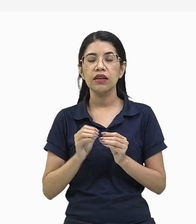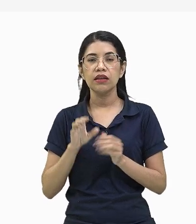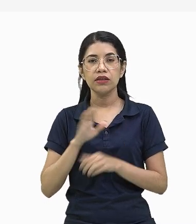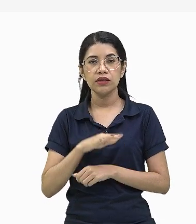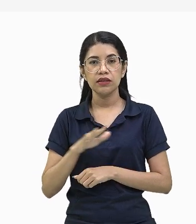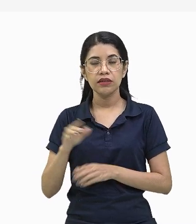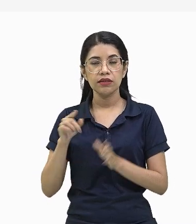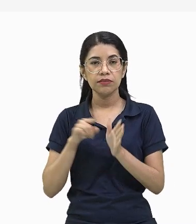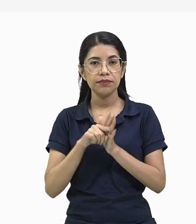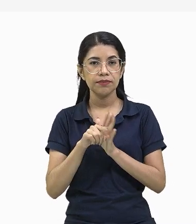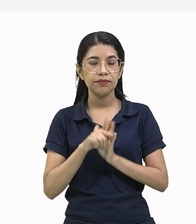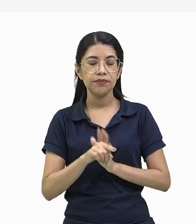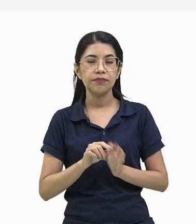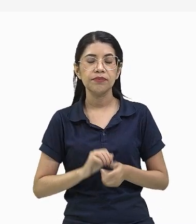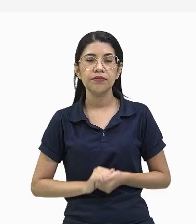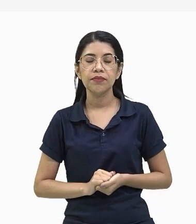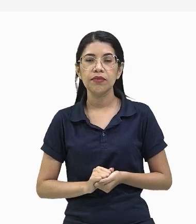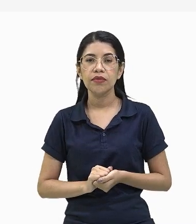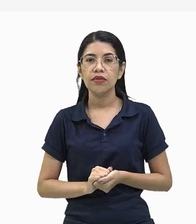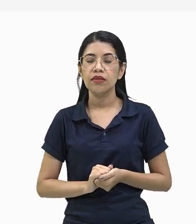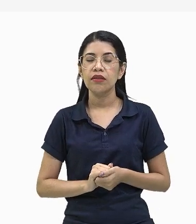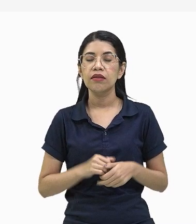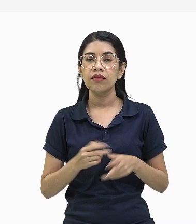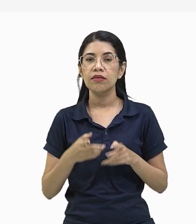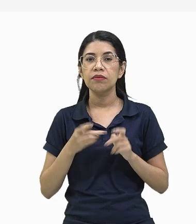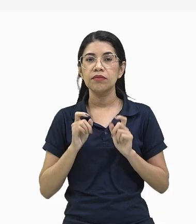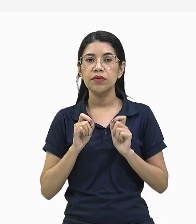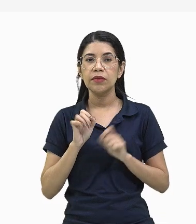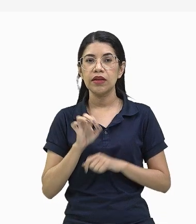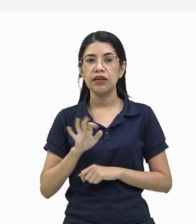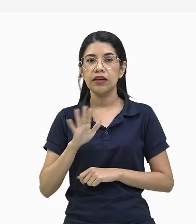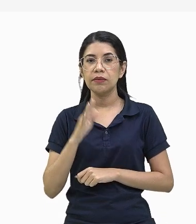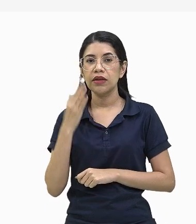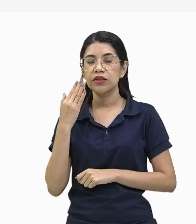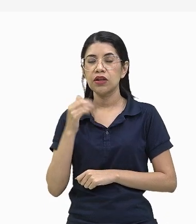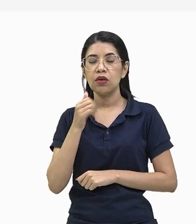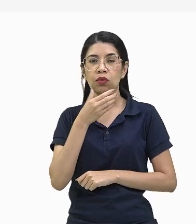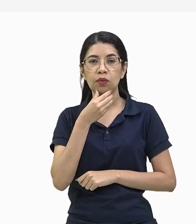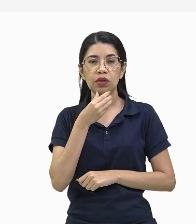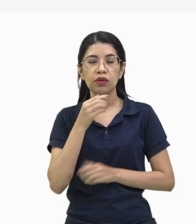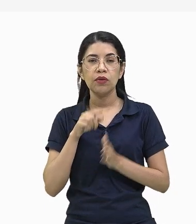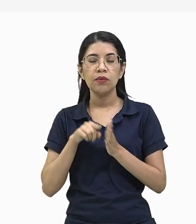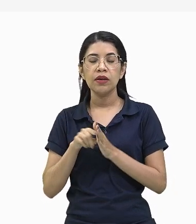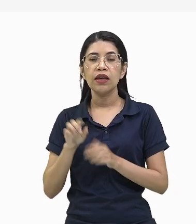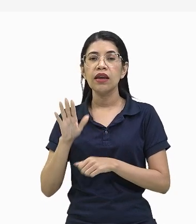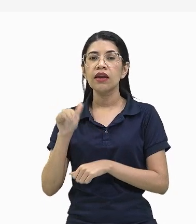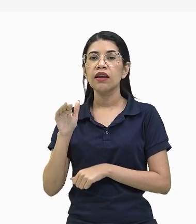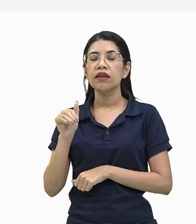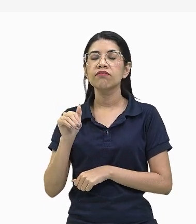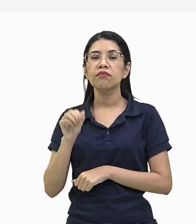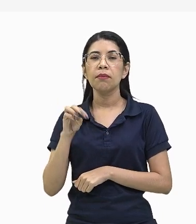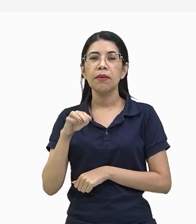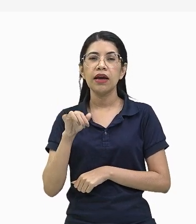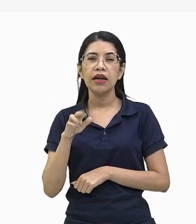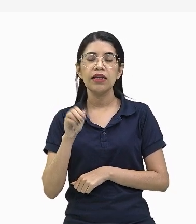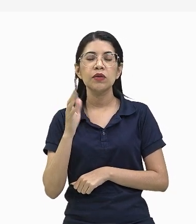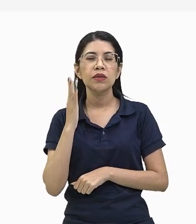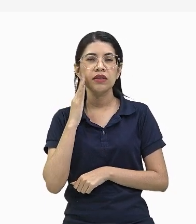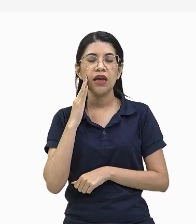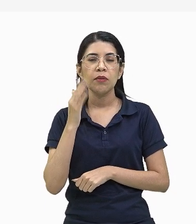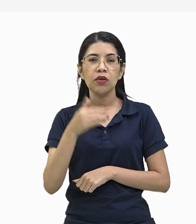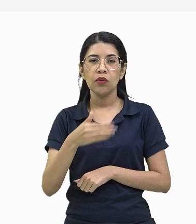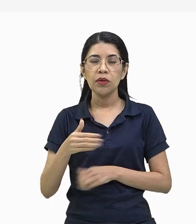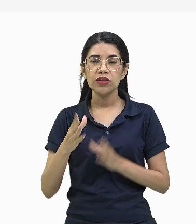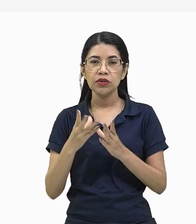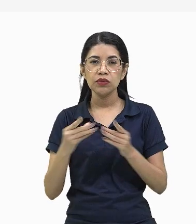né? Então, vejam bem como o menino começa, né? Ei, Maria, sabia que o tambaqui está sumindo aqui